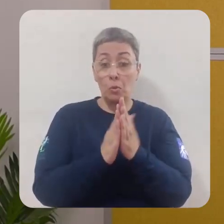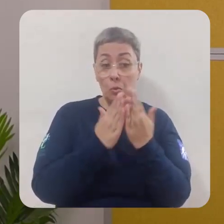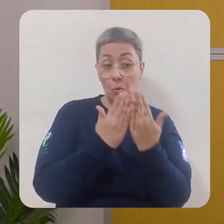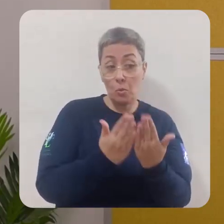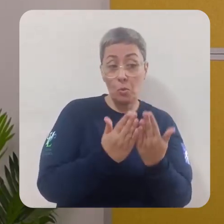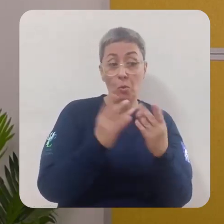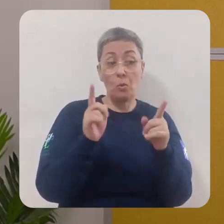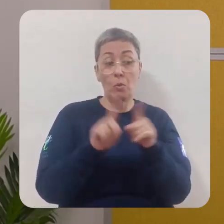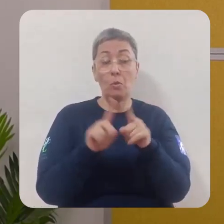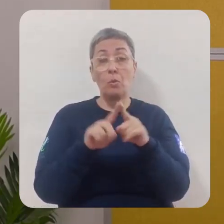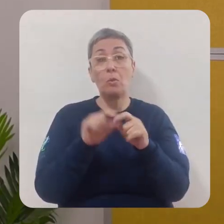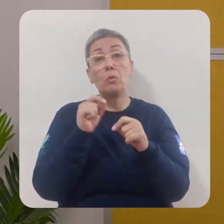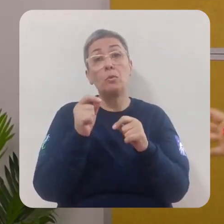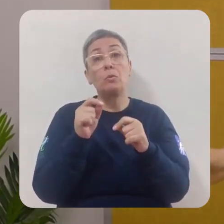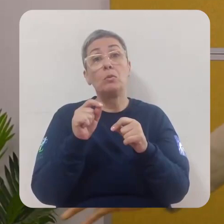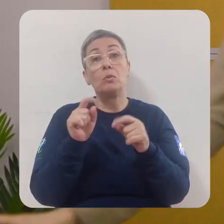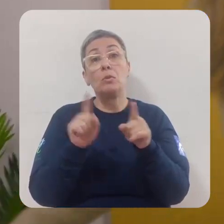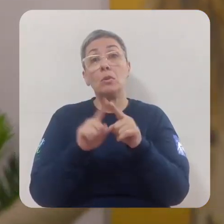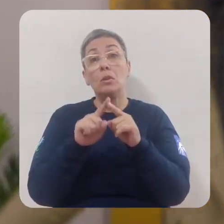o livro, né,